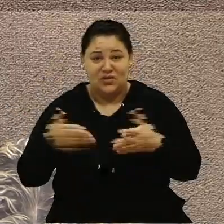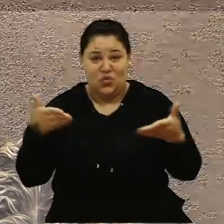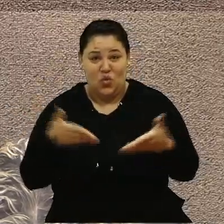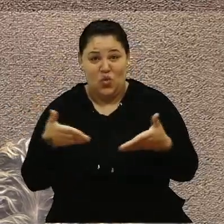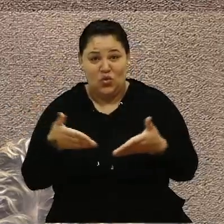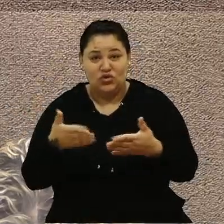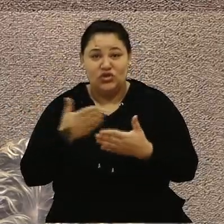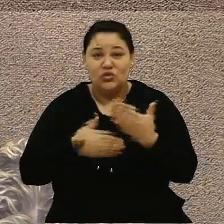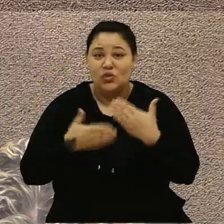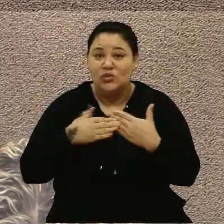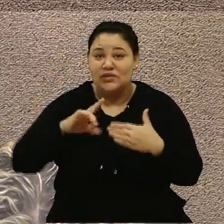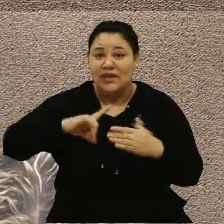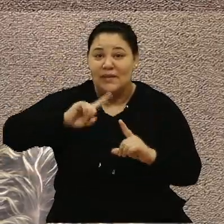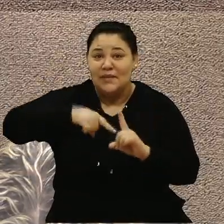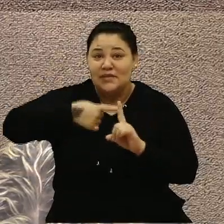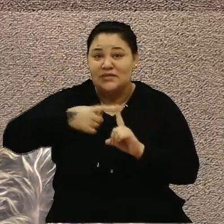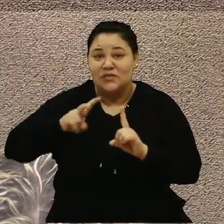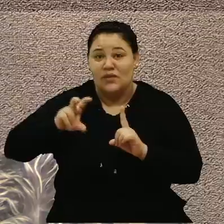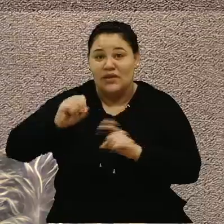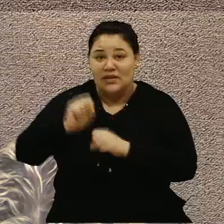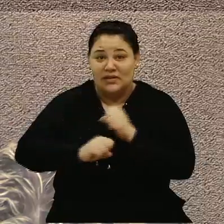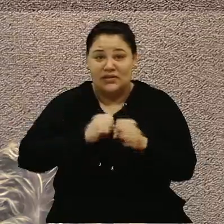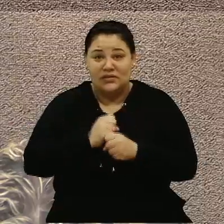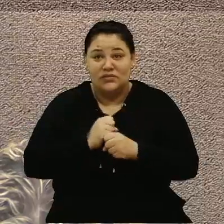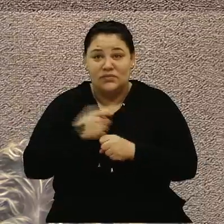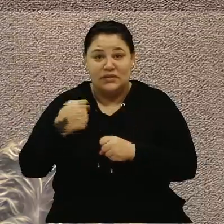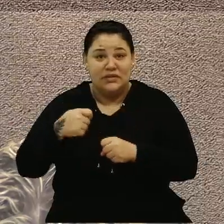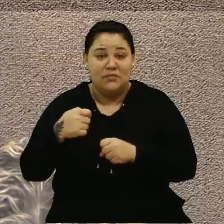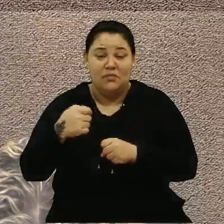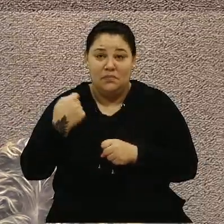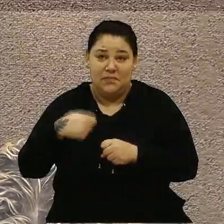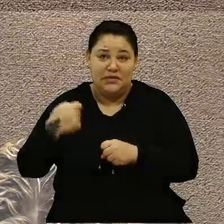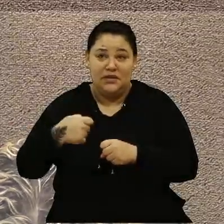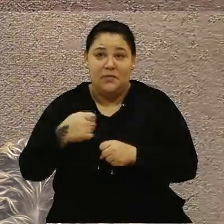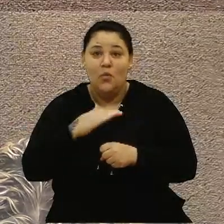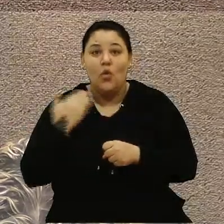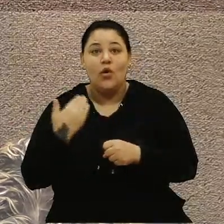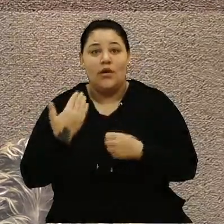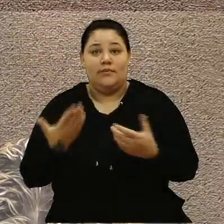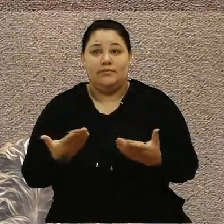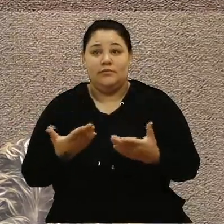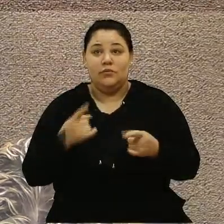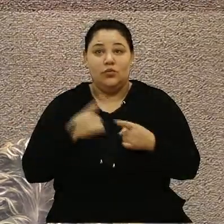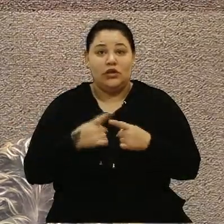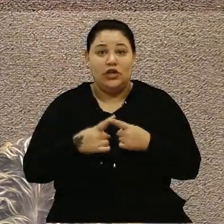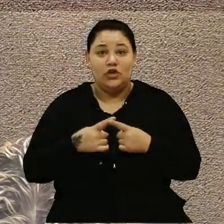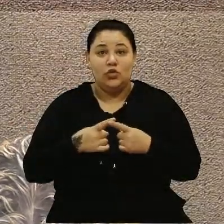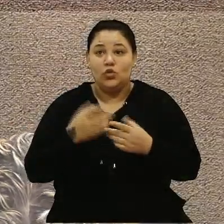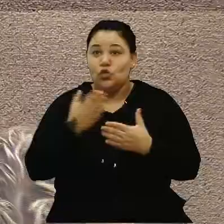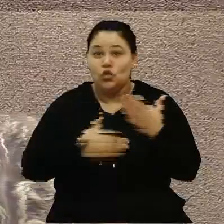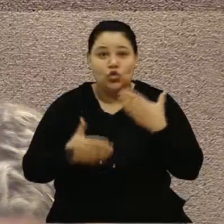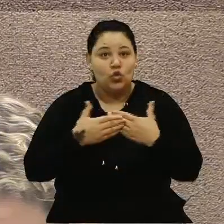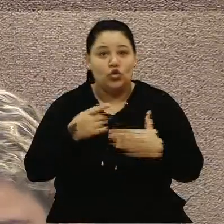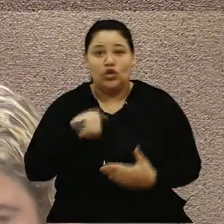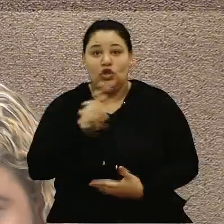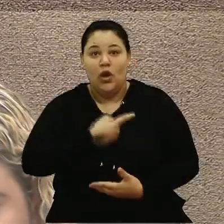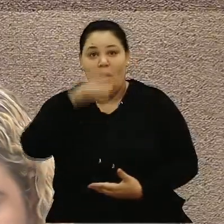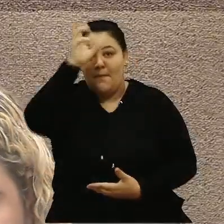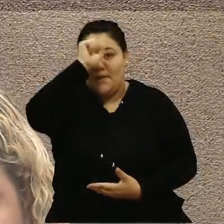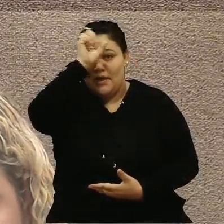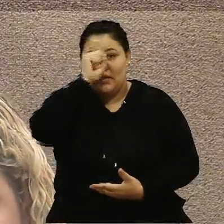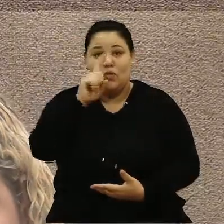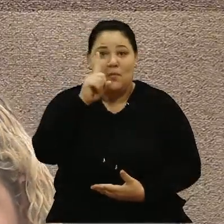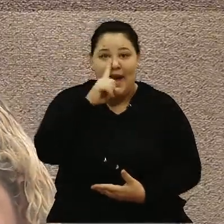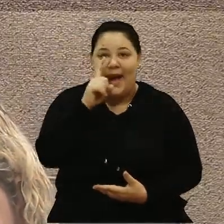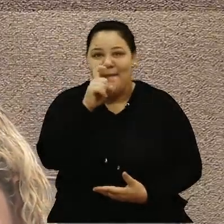todos que têm mais de 50 anos deveriam morrer. Por quê? Porque tudo o que nós aprendemos do pai, da mãe, do